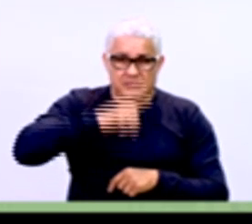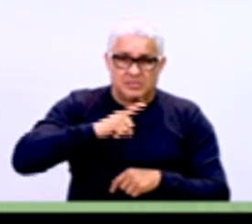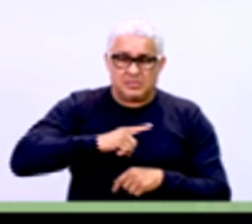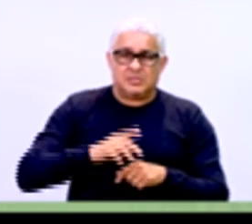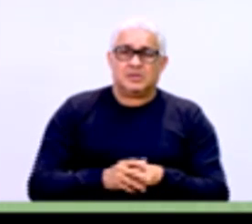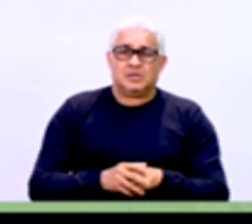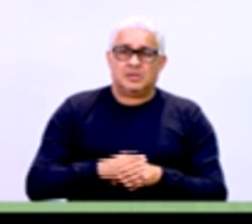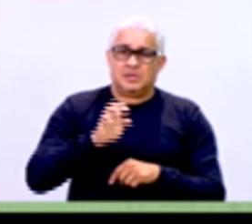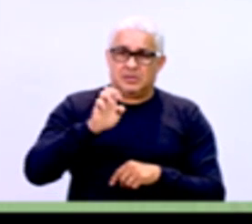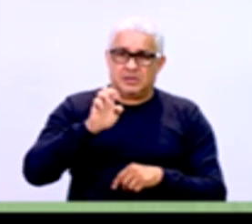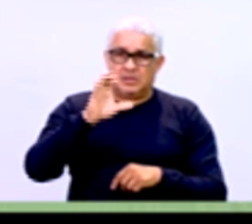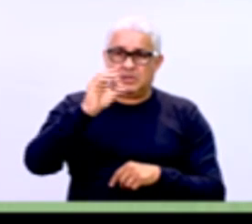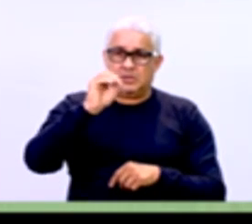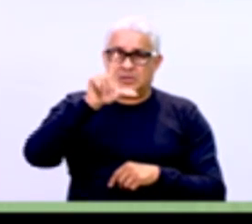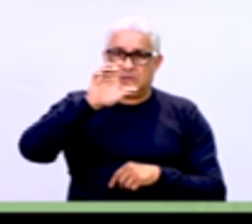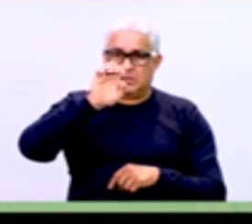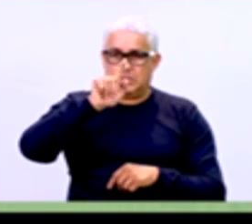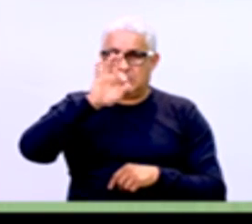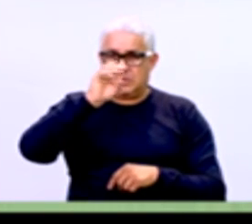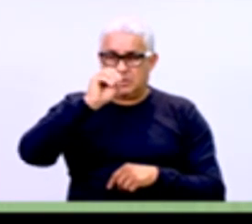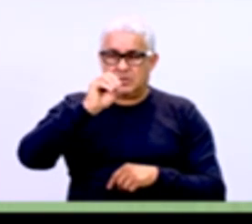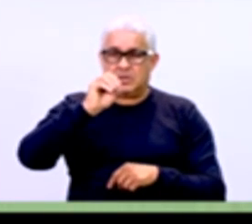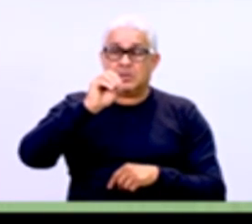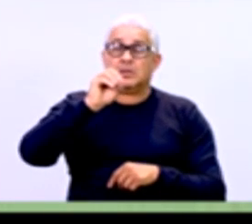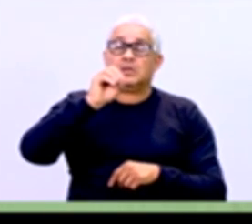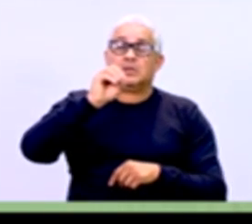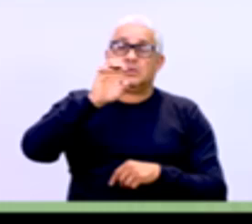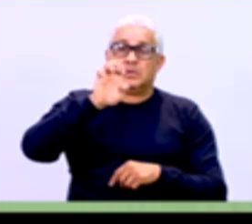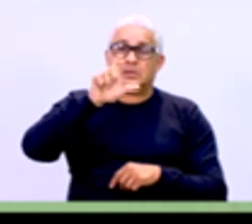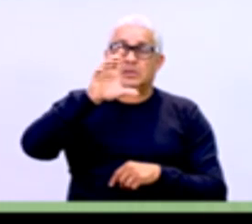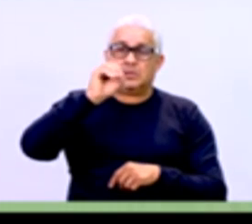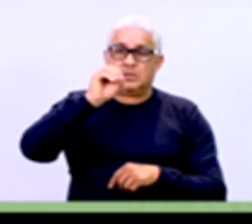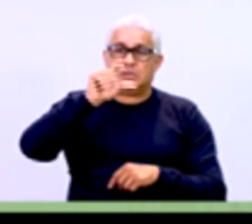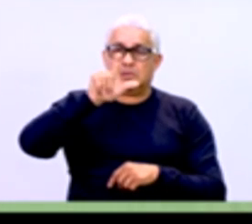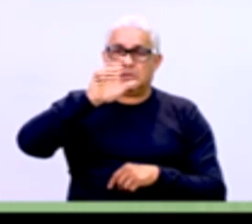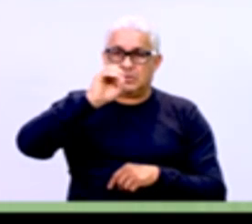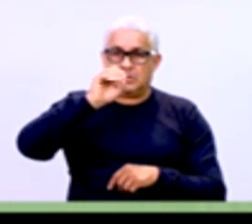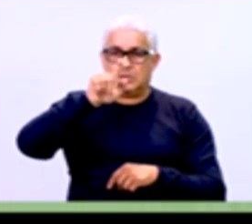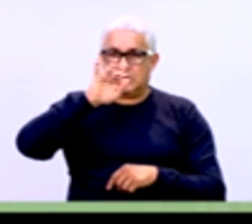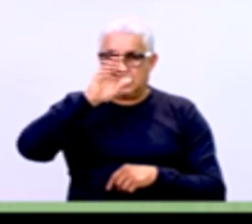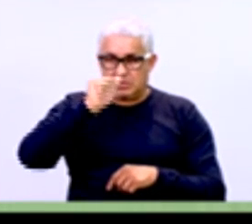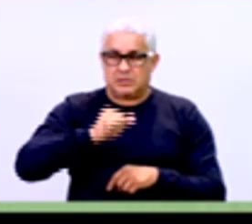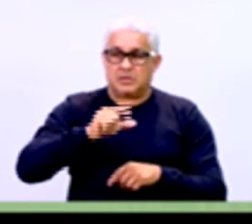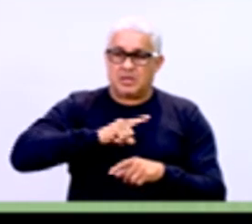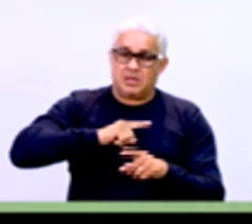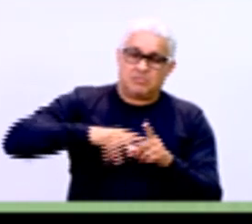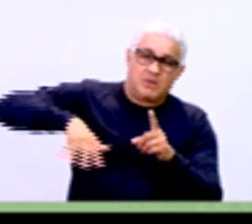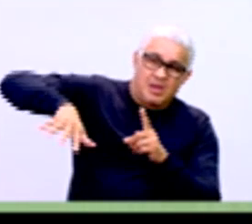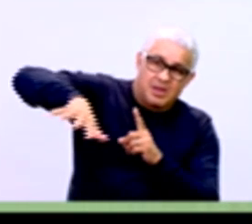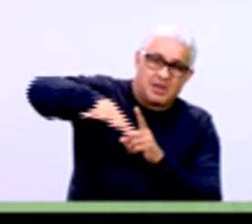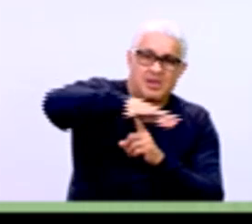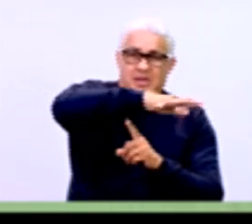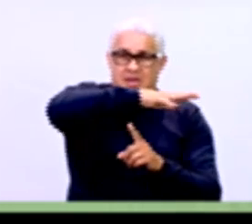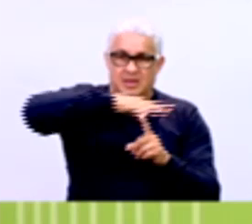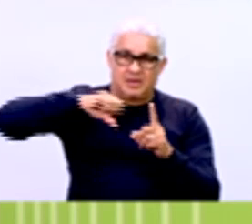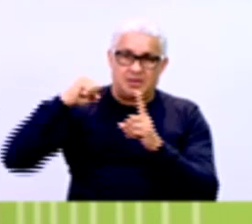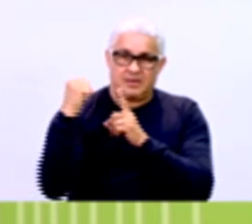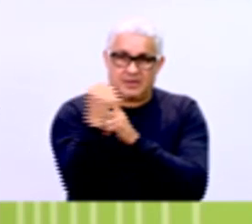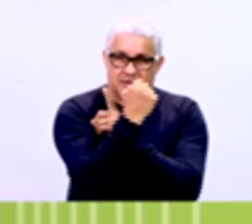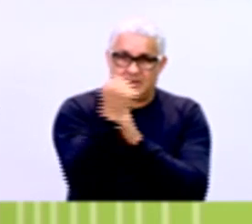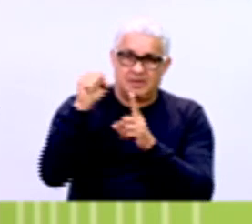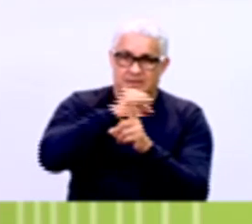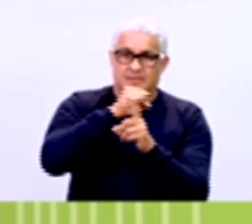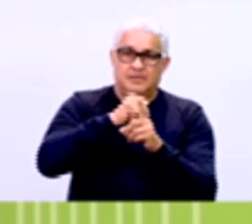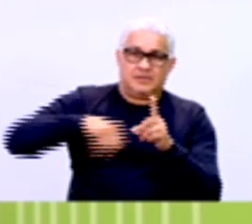é a dimensão ecológica, né, a dimensão social que está envolvida nesse processo, que é aquela dimensão